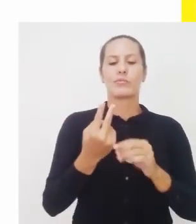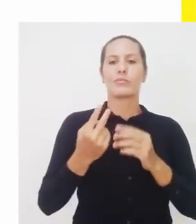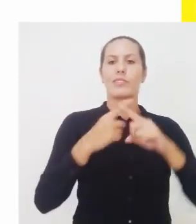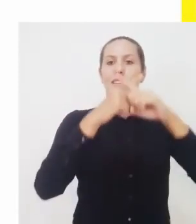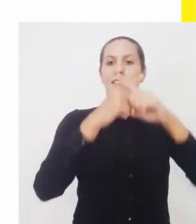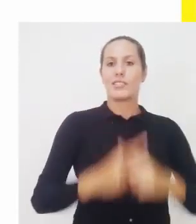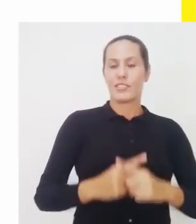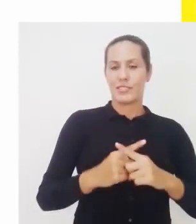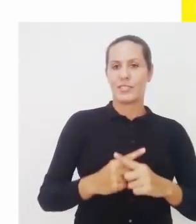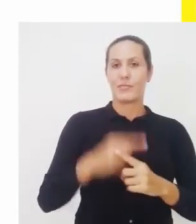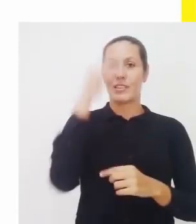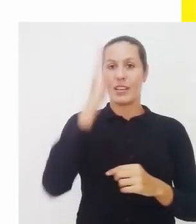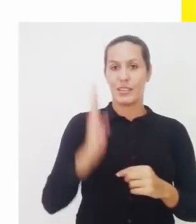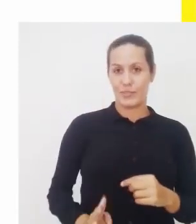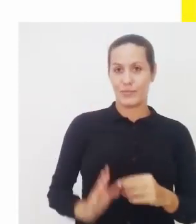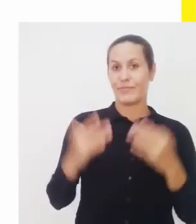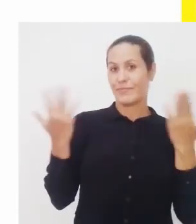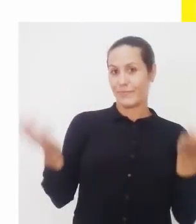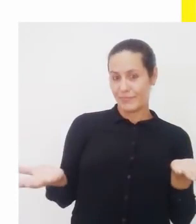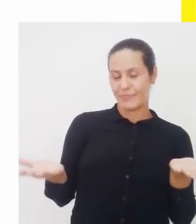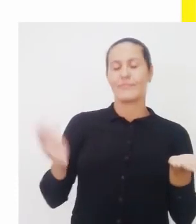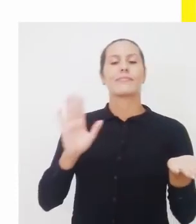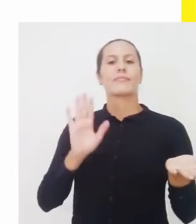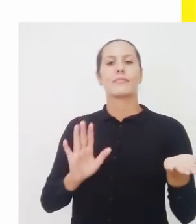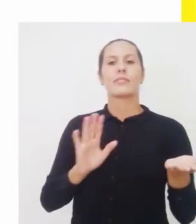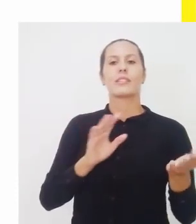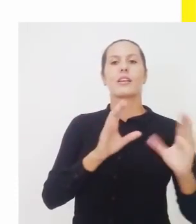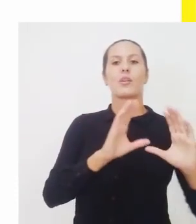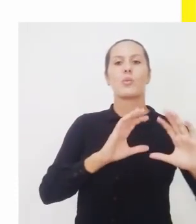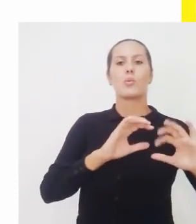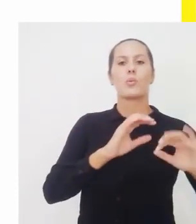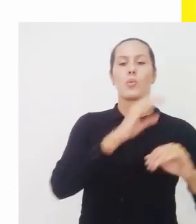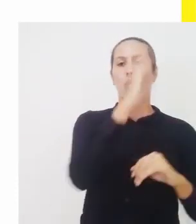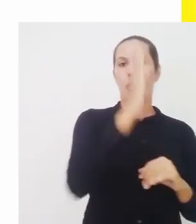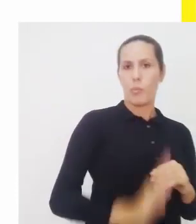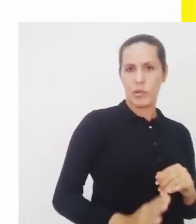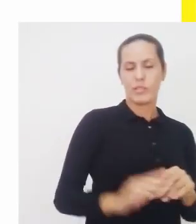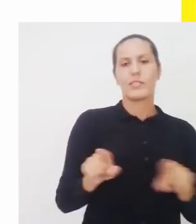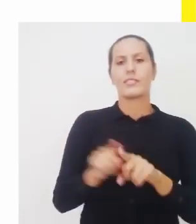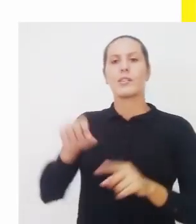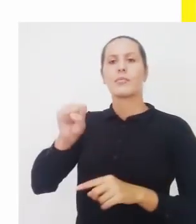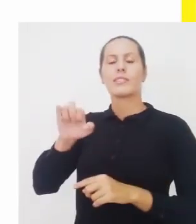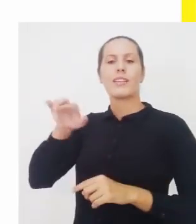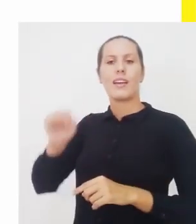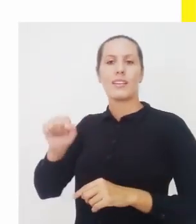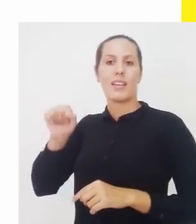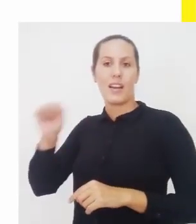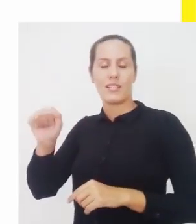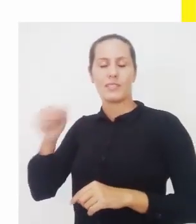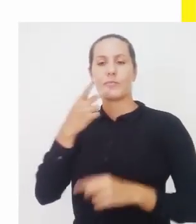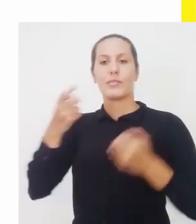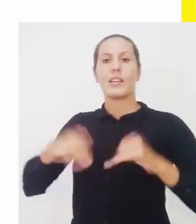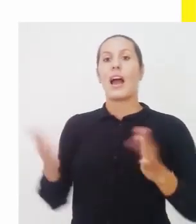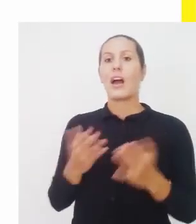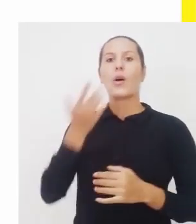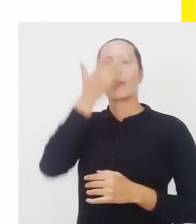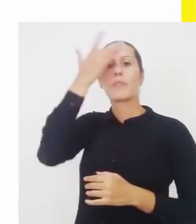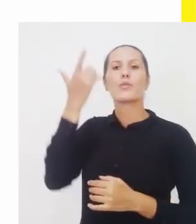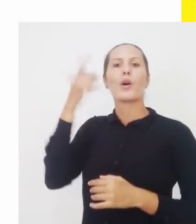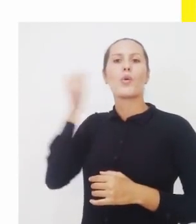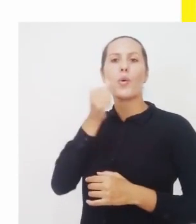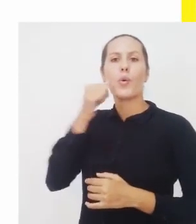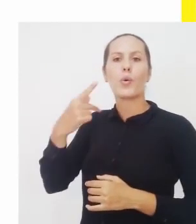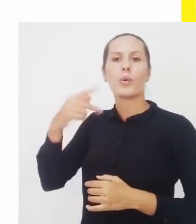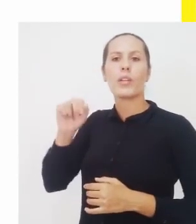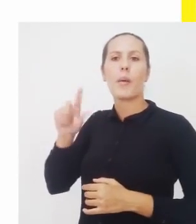tem Série A. Então o Felipe usou dois argumentos bem fortes para falar de futebol. Ele usou